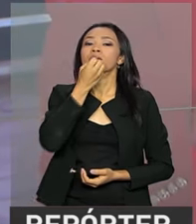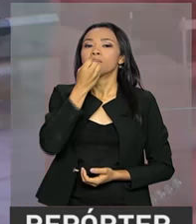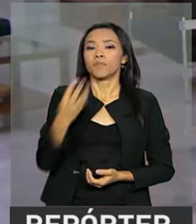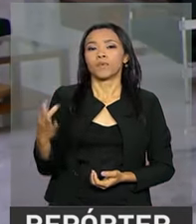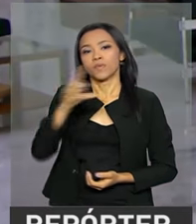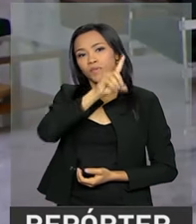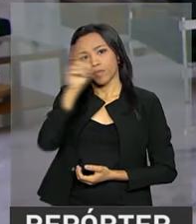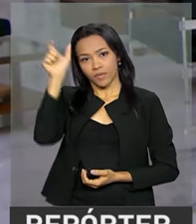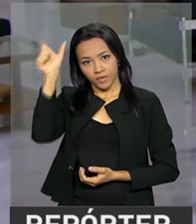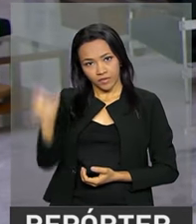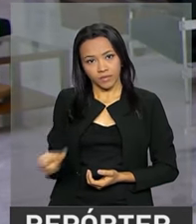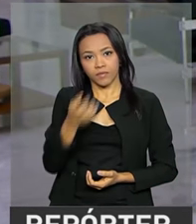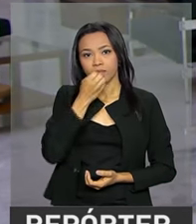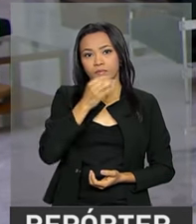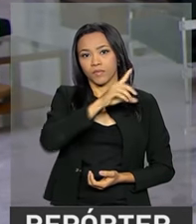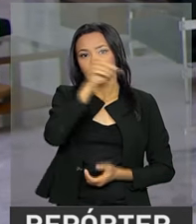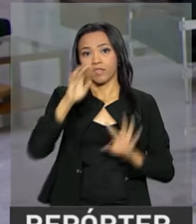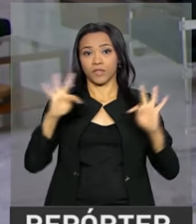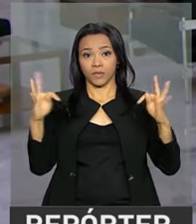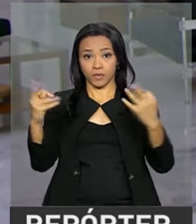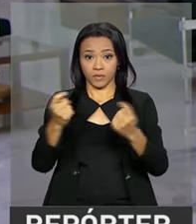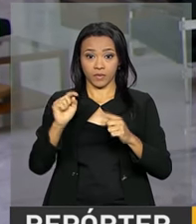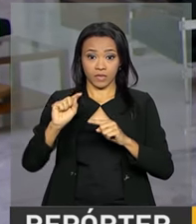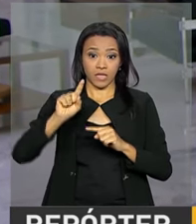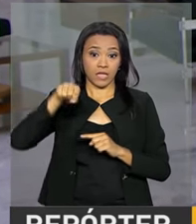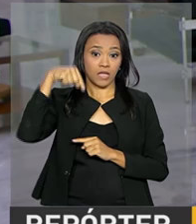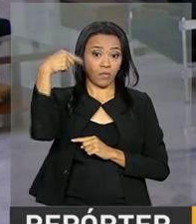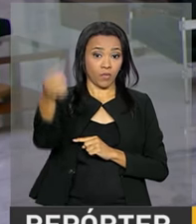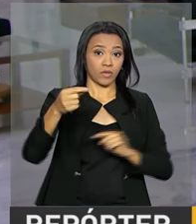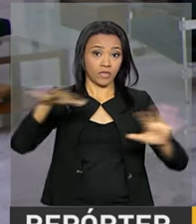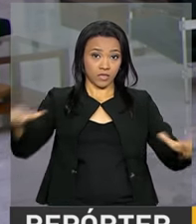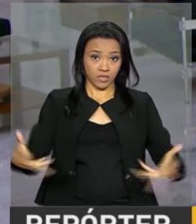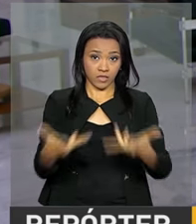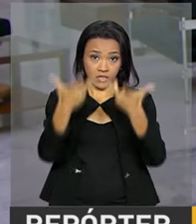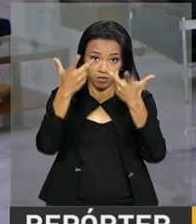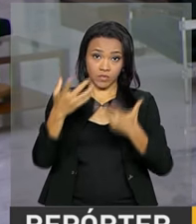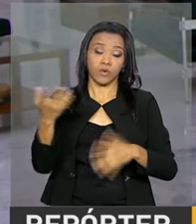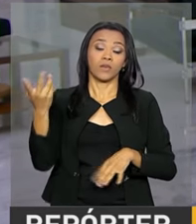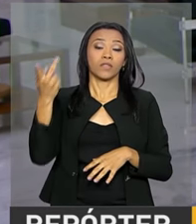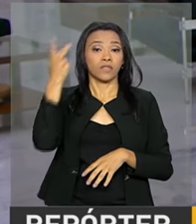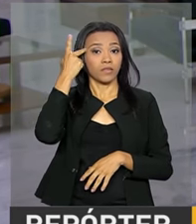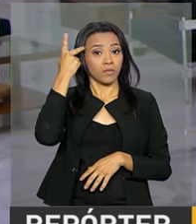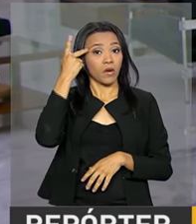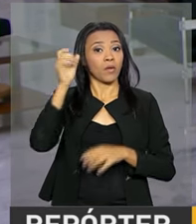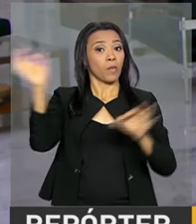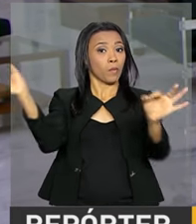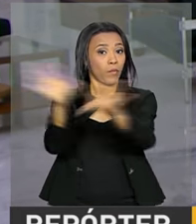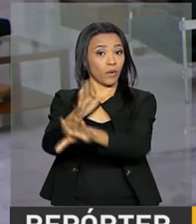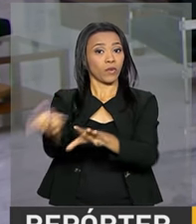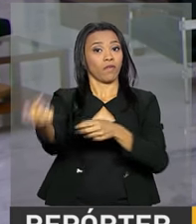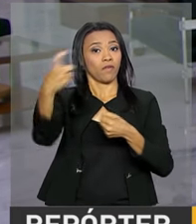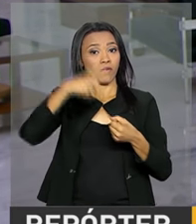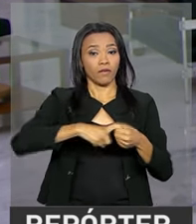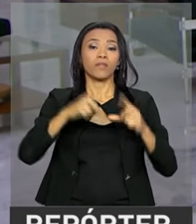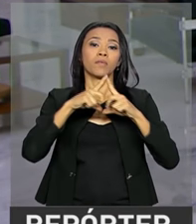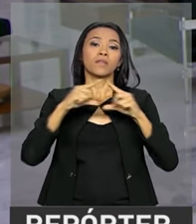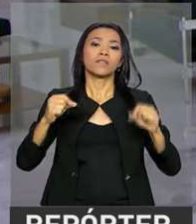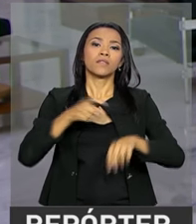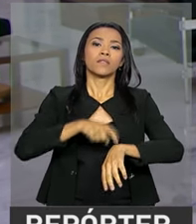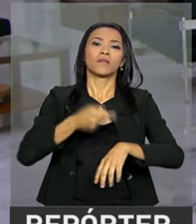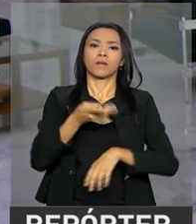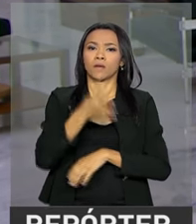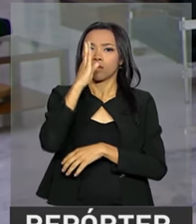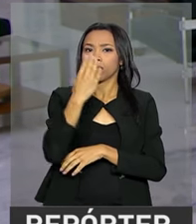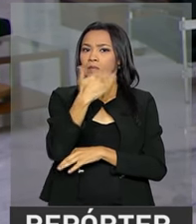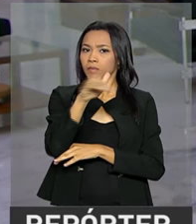bom dia a todos. Pois é, depois dessa cerimônia em Ribeirão Preto, o presidente Michel Temer volta então a Brasília, onde ele participa às 4h30 aqui